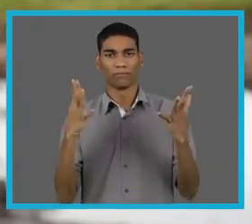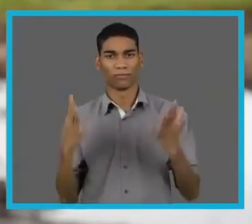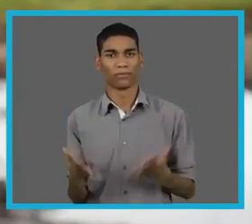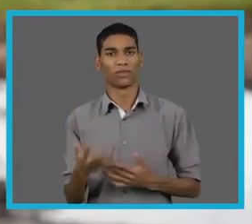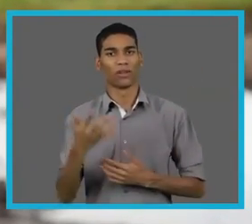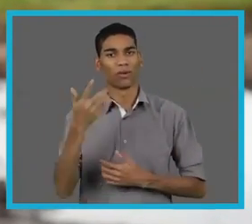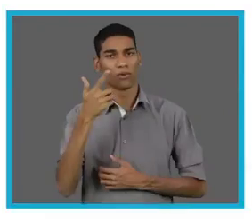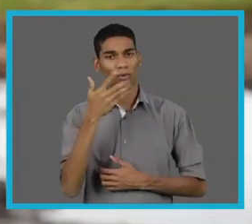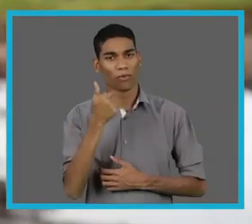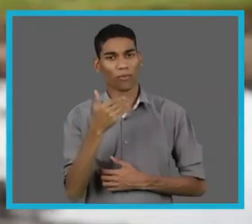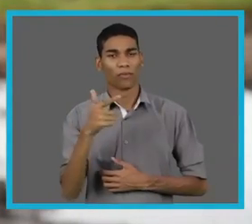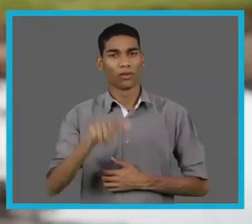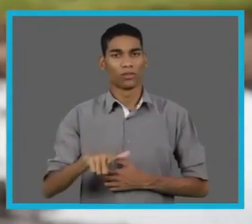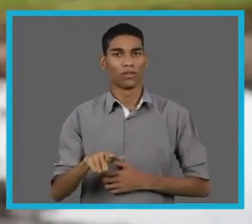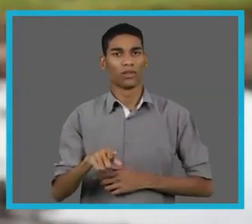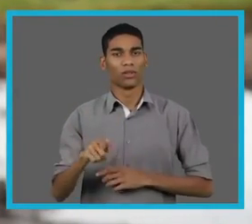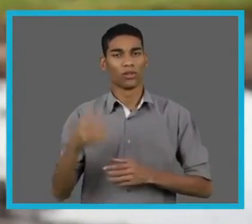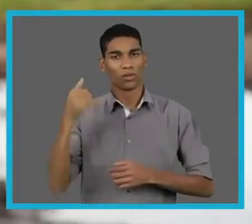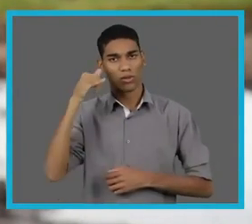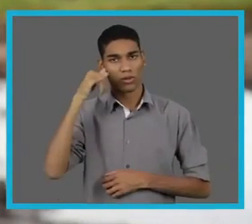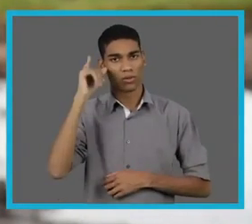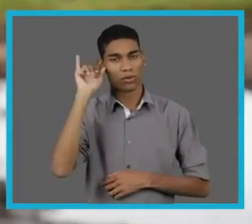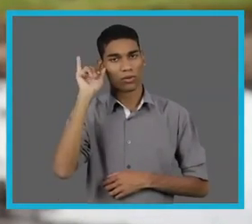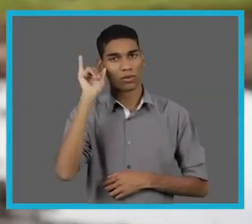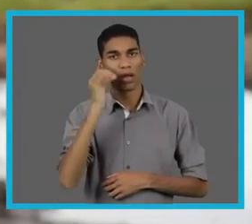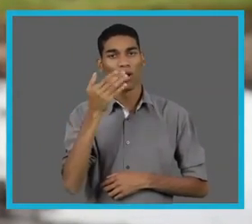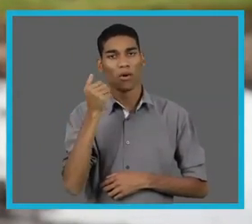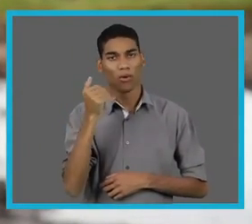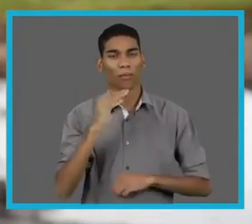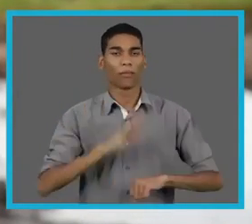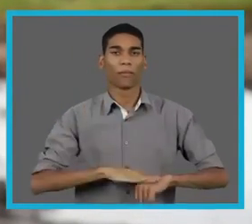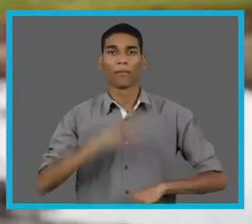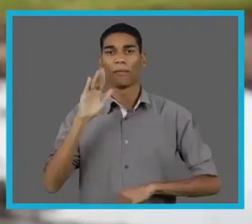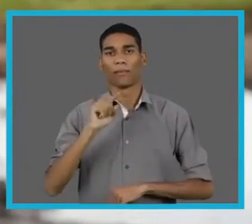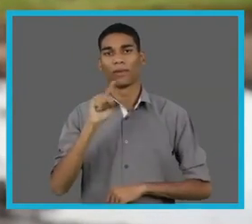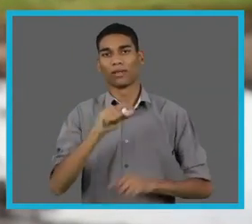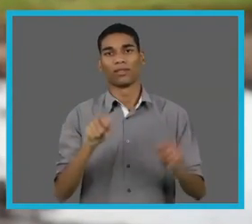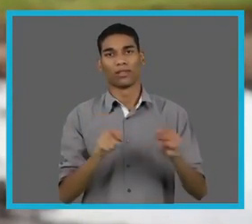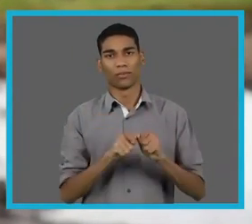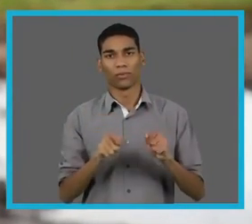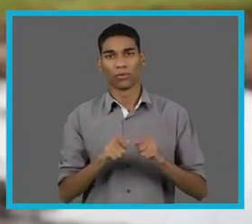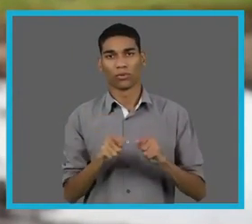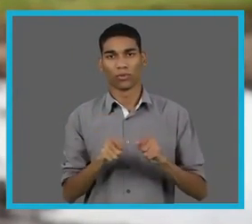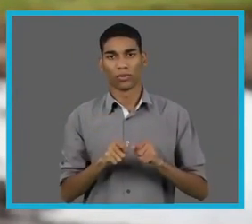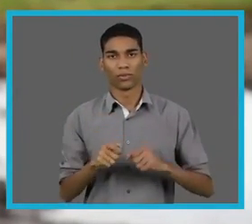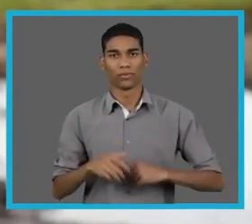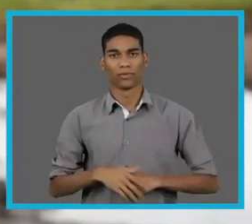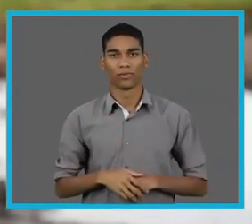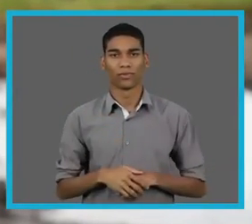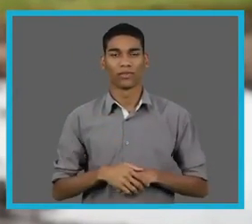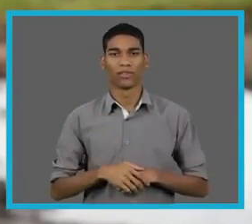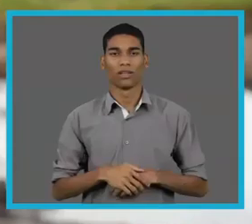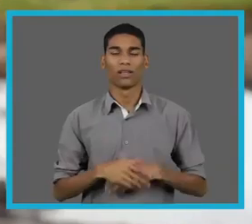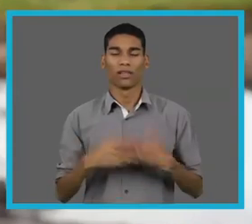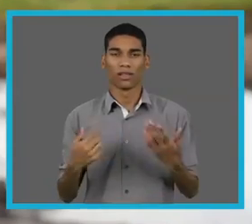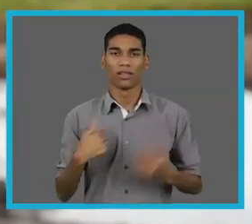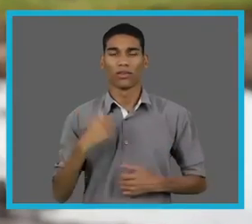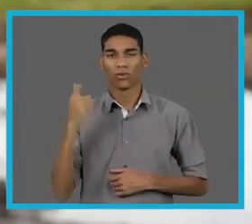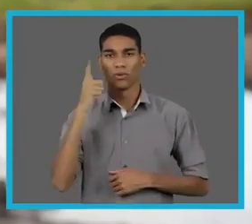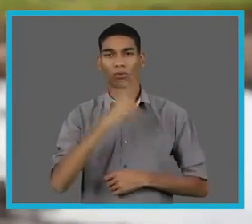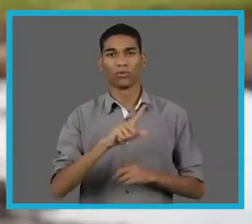comer novamente. O gado leiteiro, quanto mais ele come, mais ele produz, né? É com isso que eu